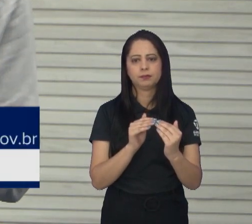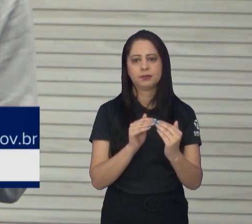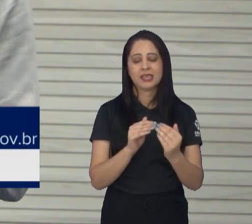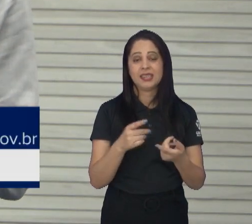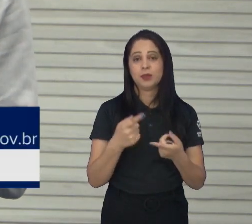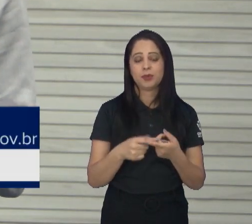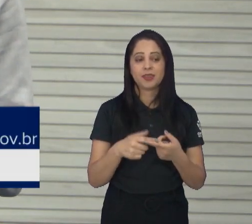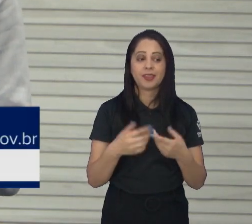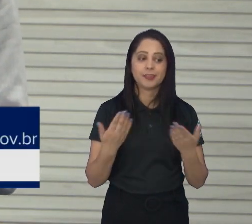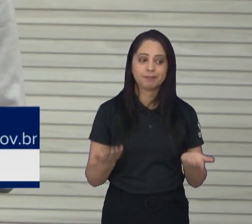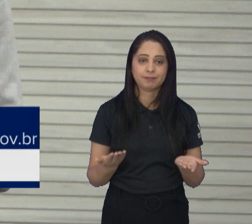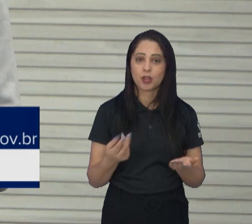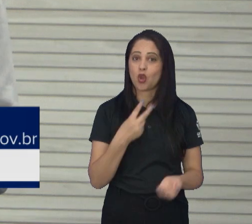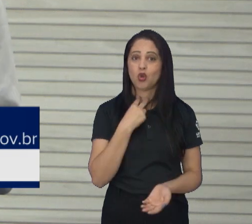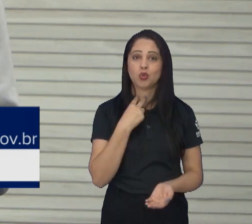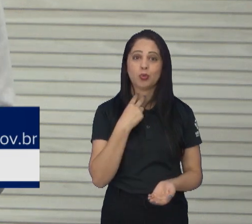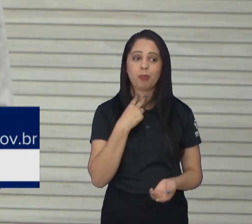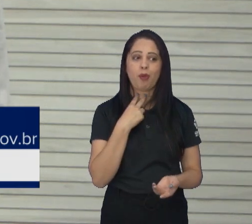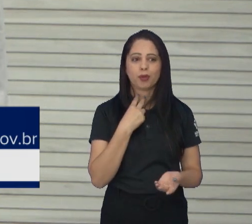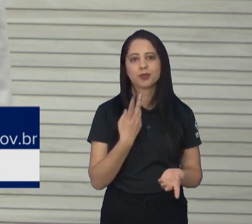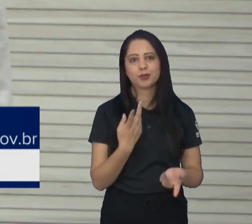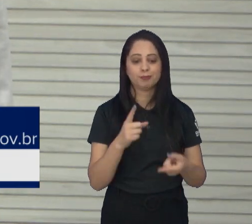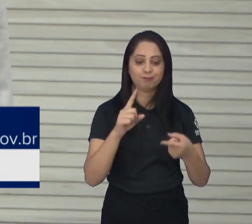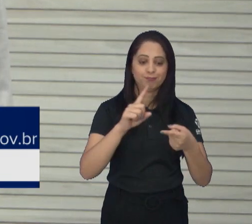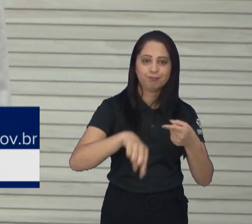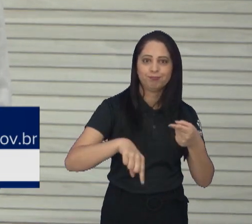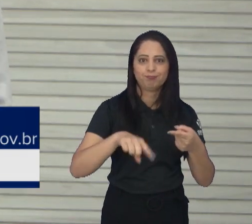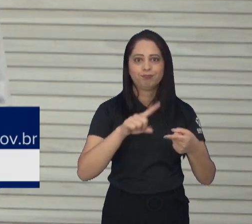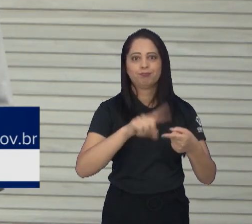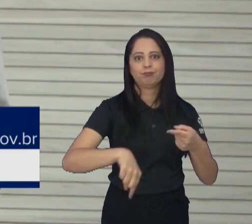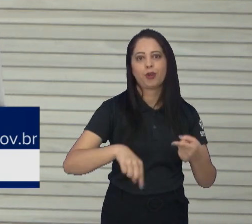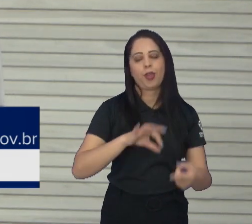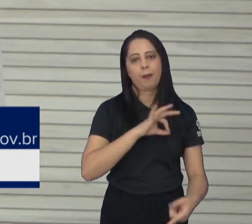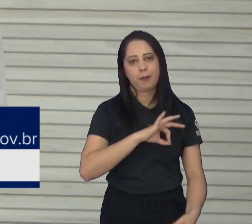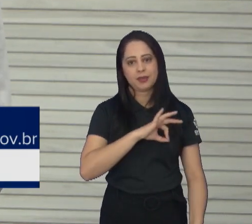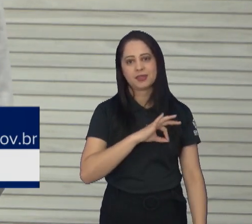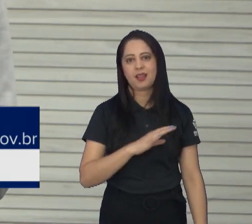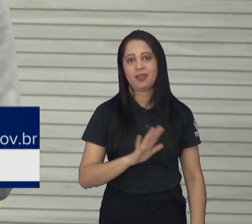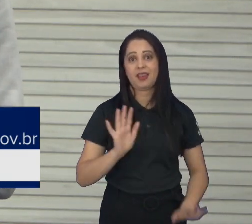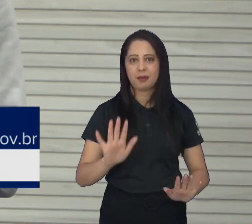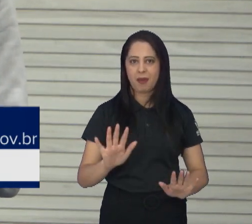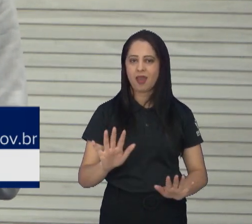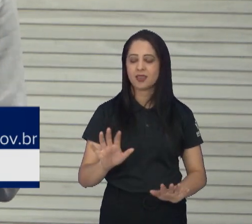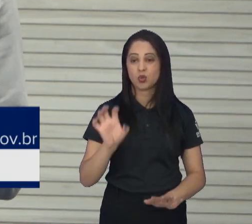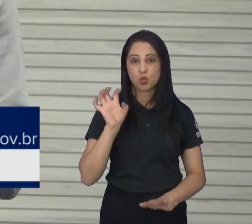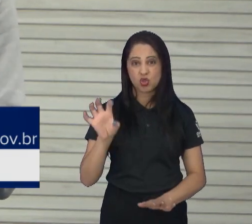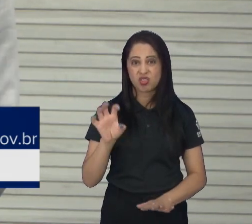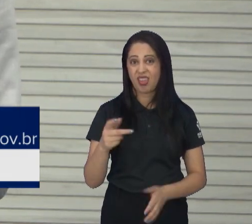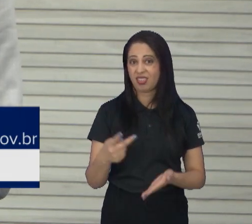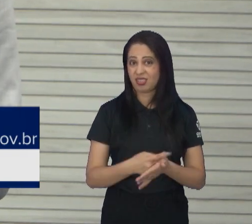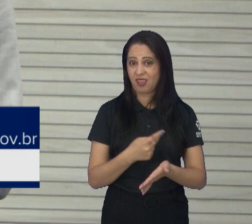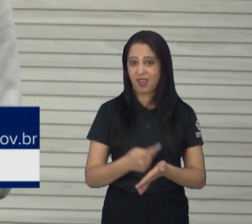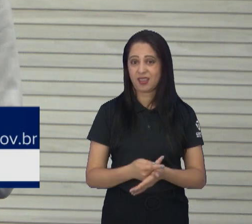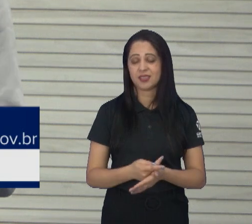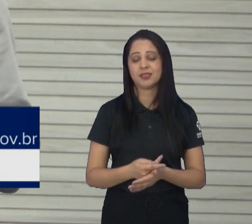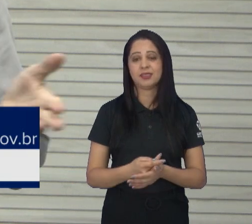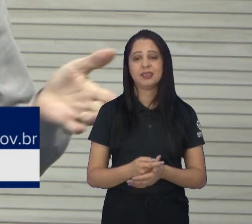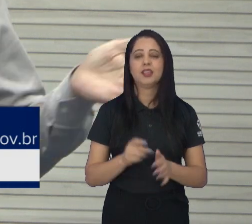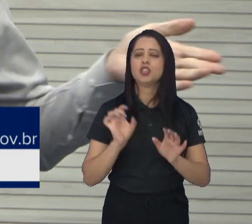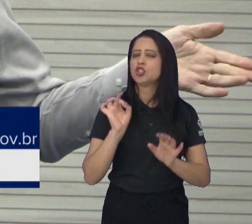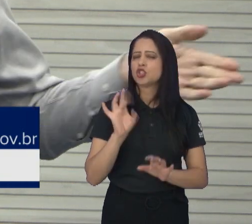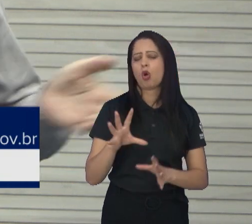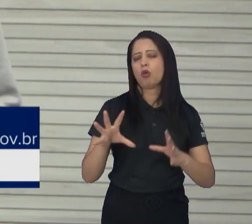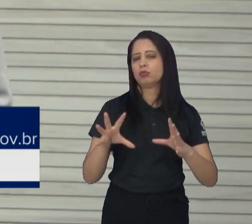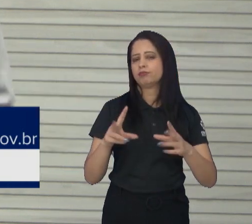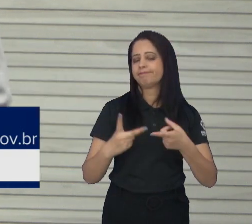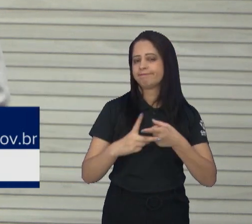tem como a gente não negar isso para o servidor, mesmo que seja da maneira errada. Então, a gente votou favorável. E só para